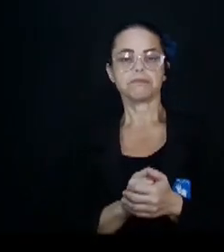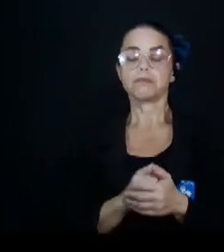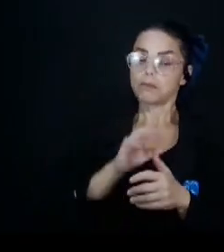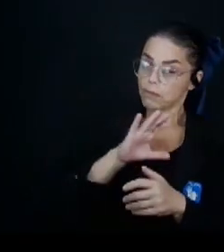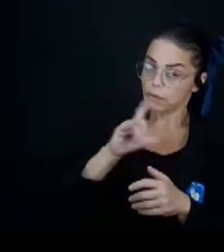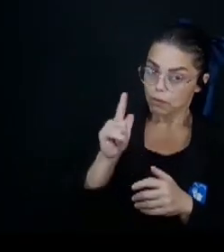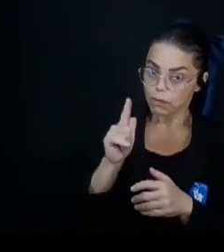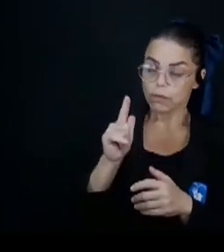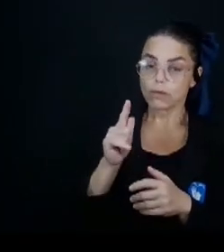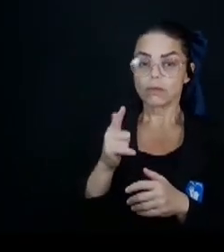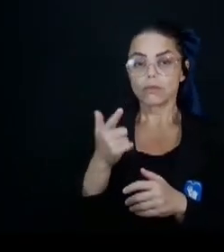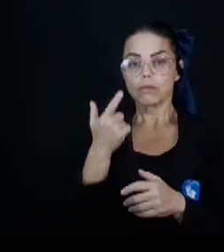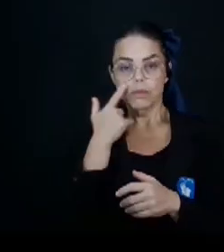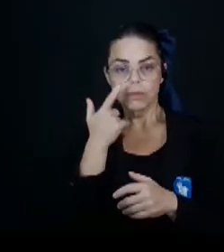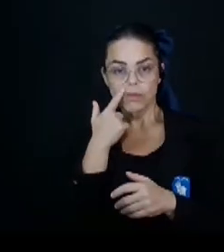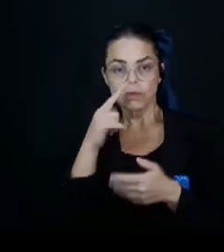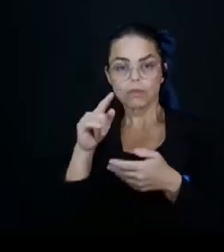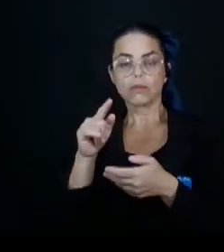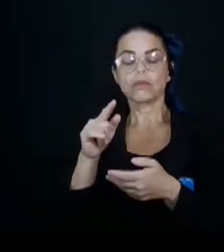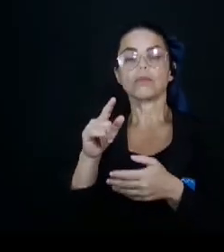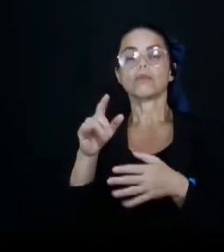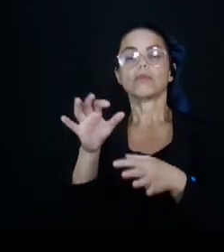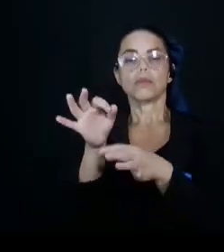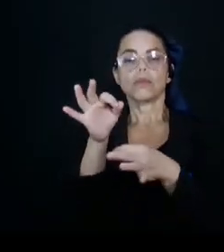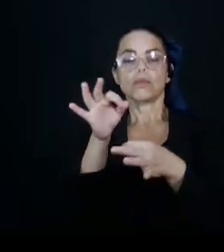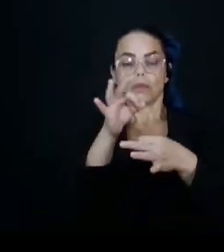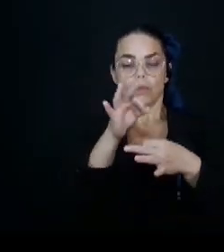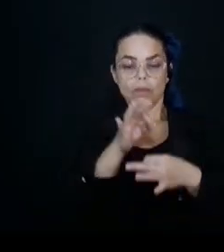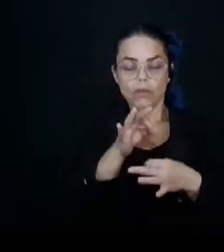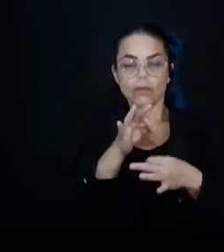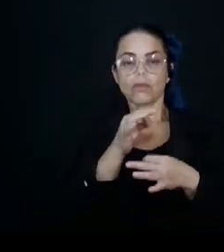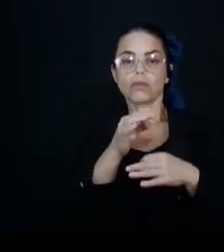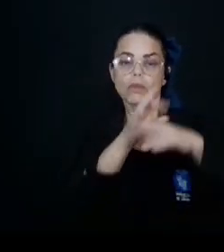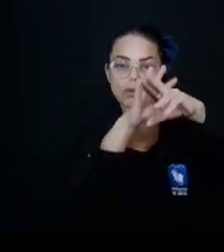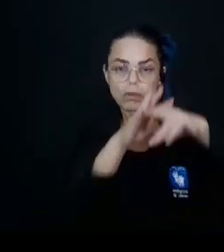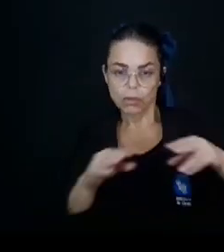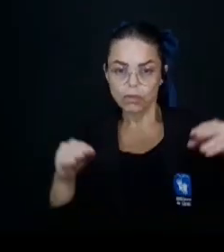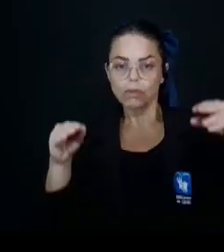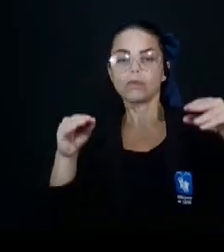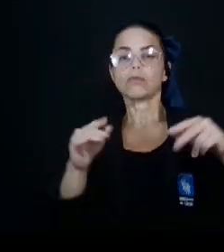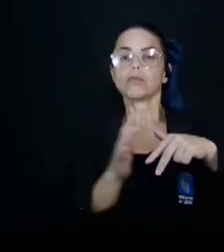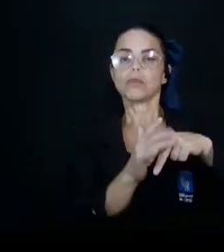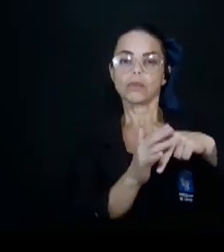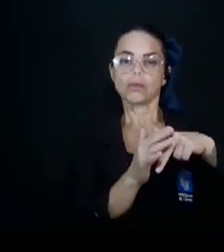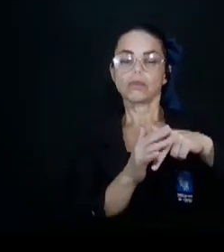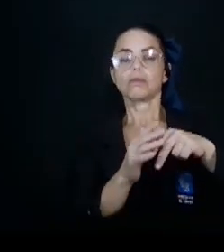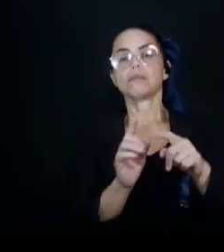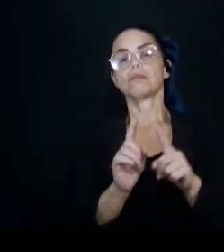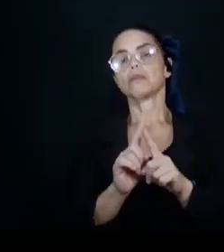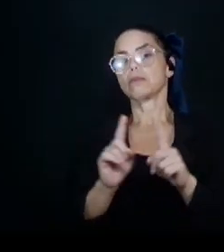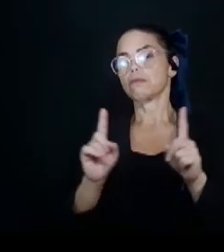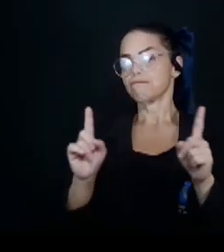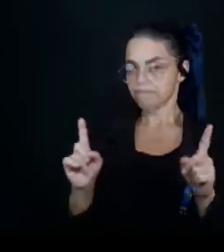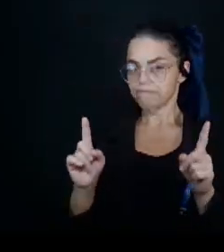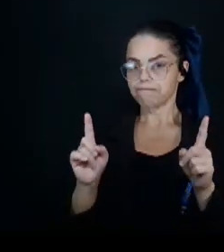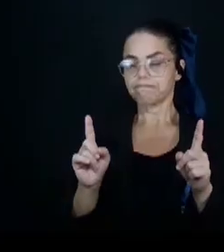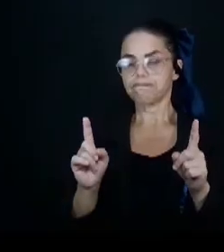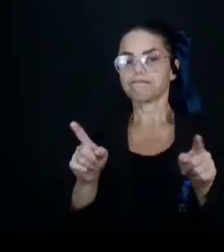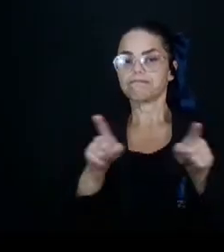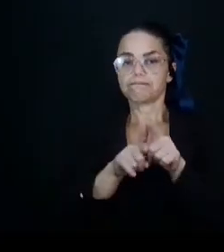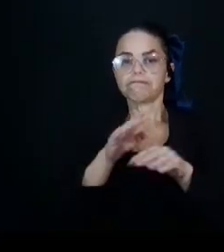fazer transplante no objetivo de cura desses pacientes, mas, assim como todos